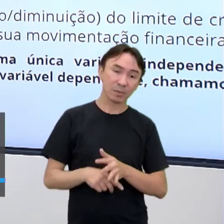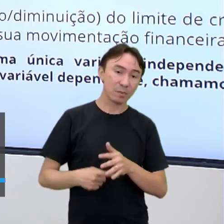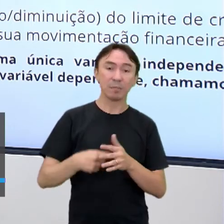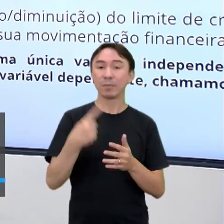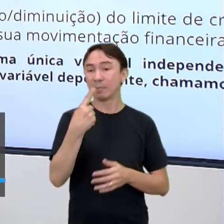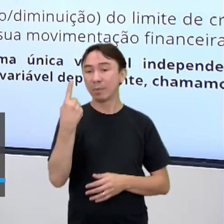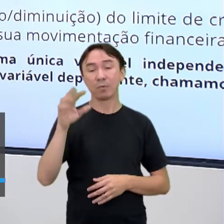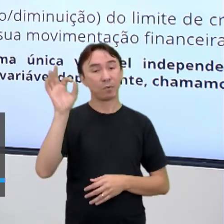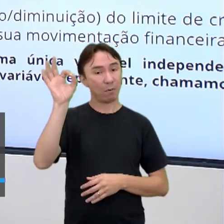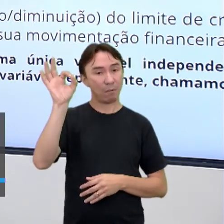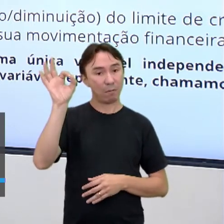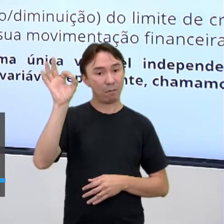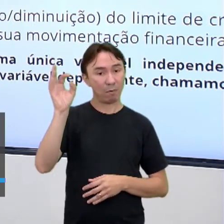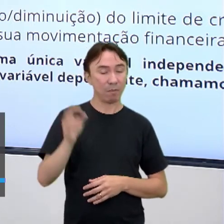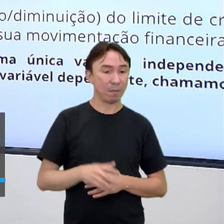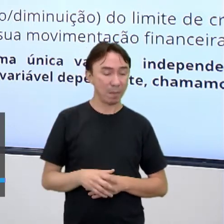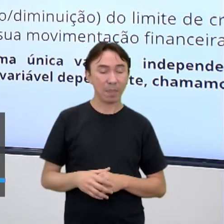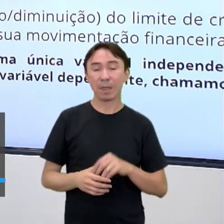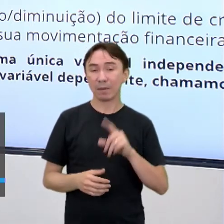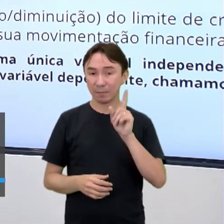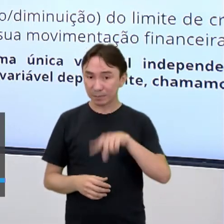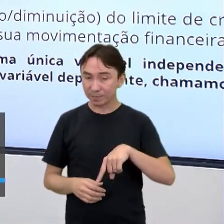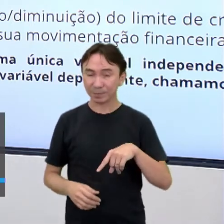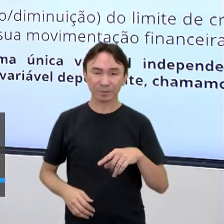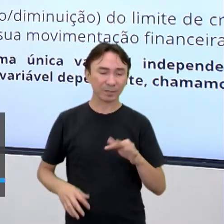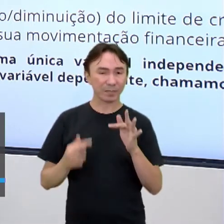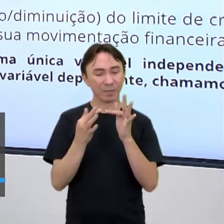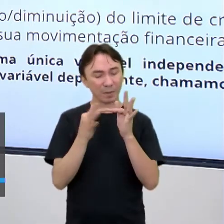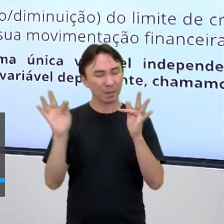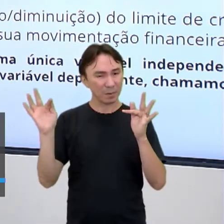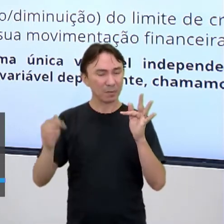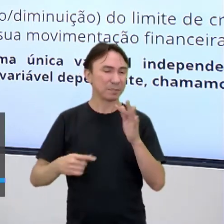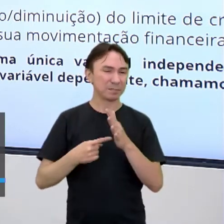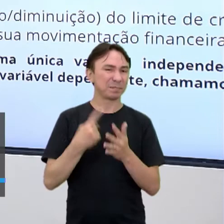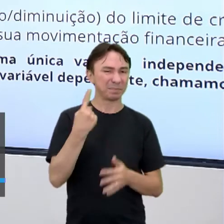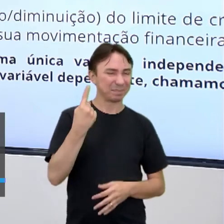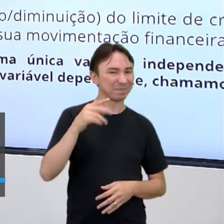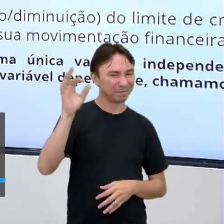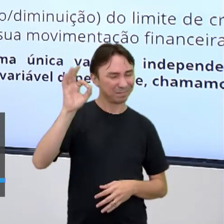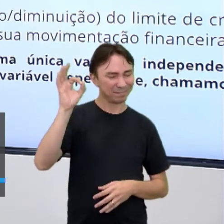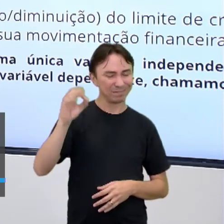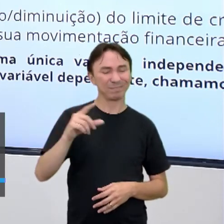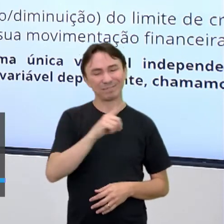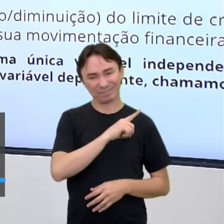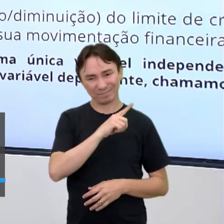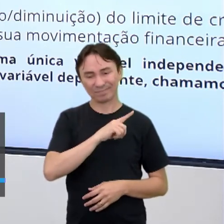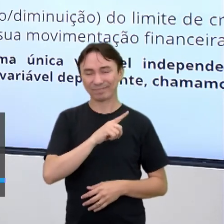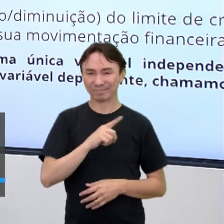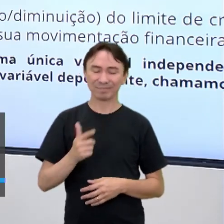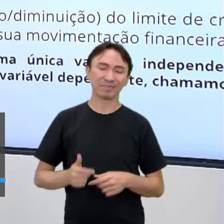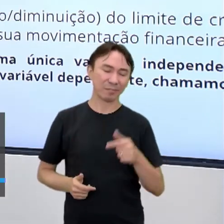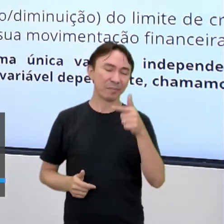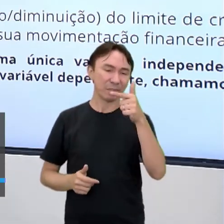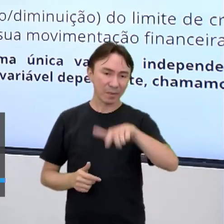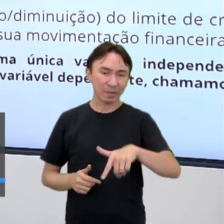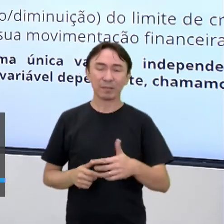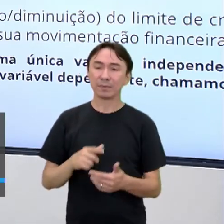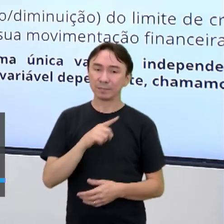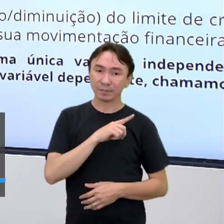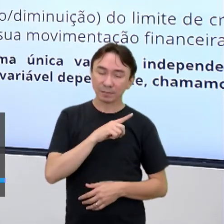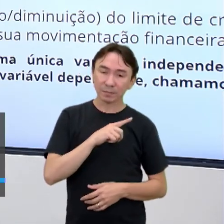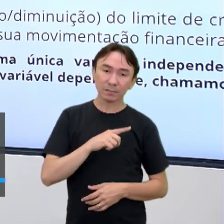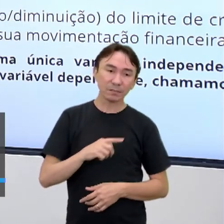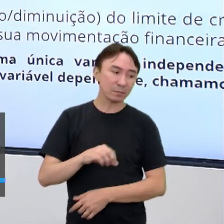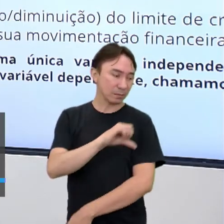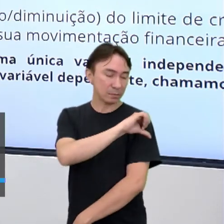o comportamento. Essa ideia da construção da função do primeiro grau, ela já é bastante recorrente aí, né? Trabalha-se muito lá no 9º ano,